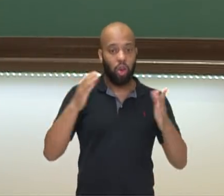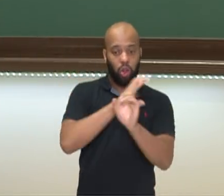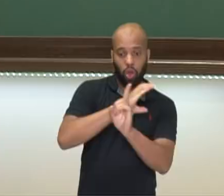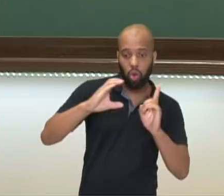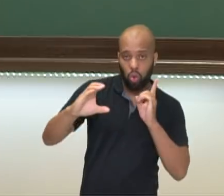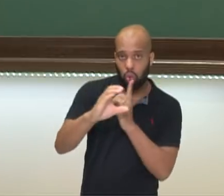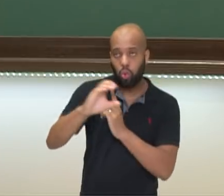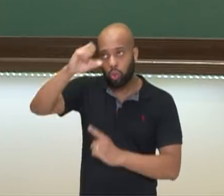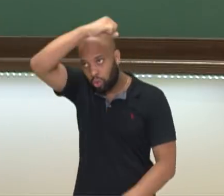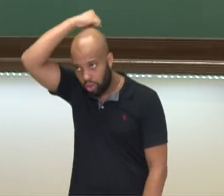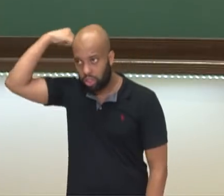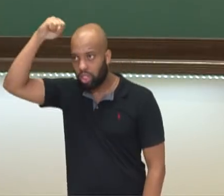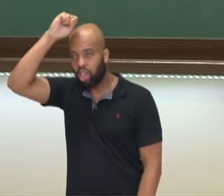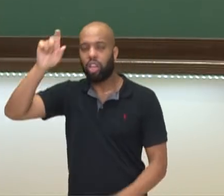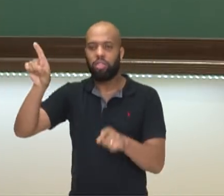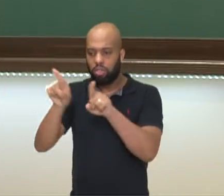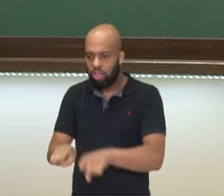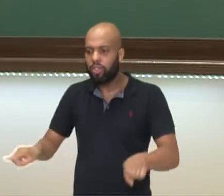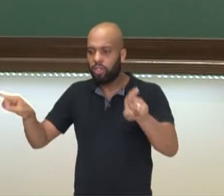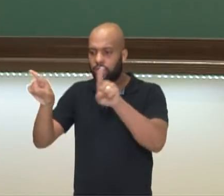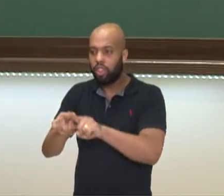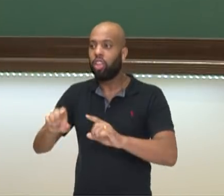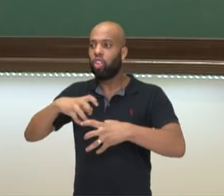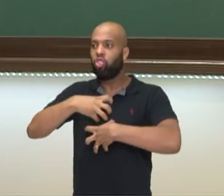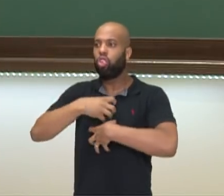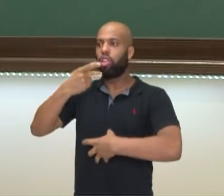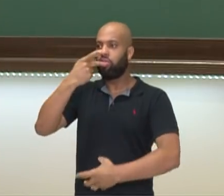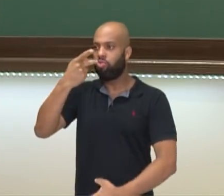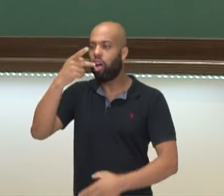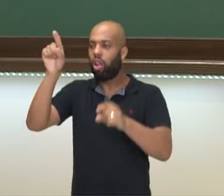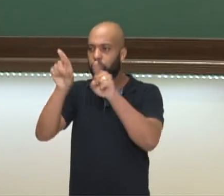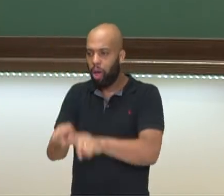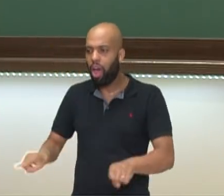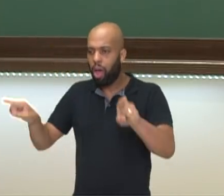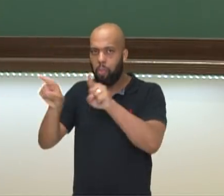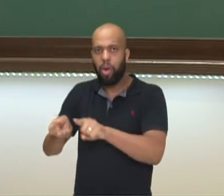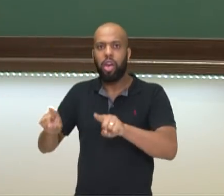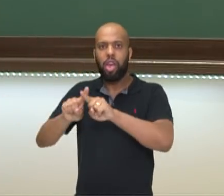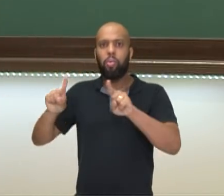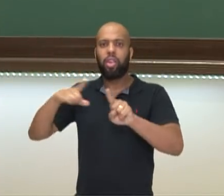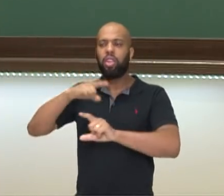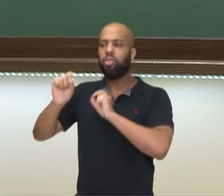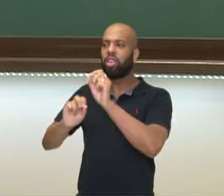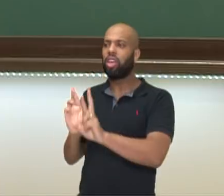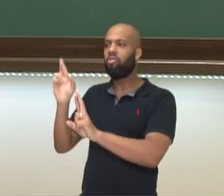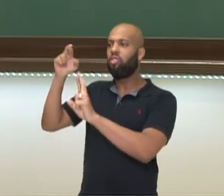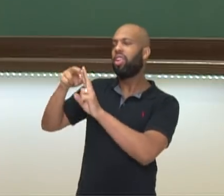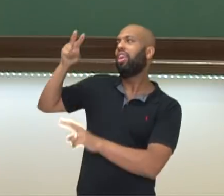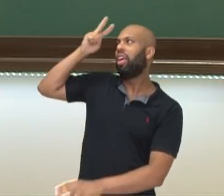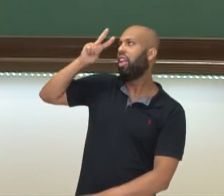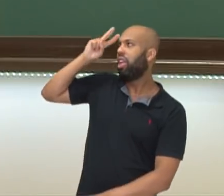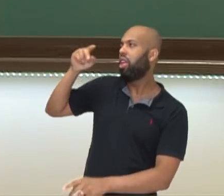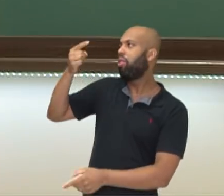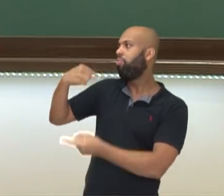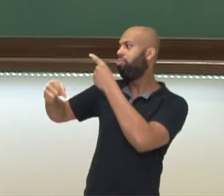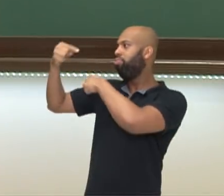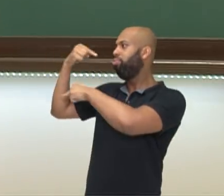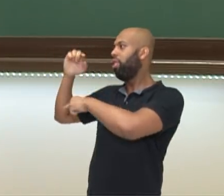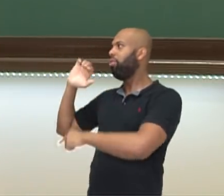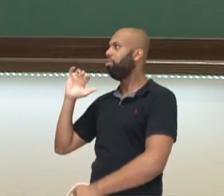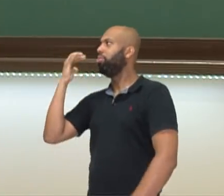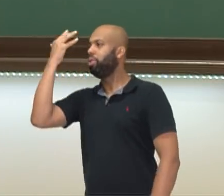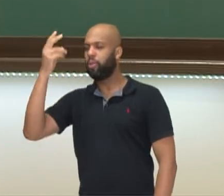uma ação, são gestos, falas repetitivas, mas que rememoram, relembram algo que aconteceu num